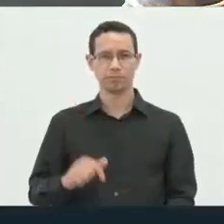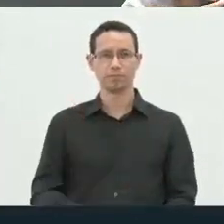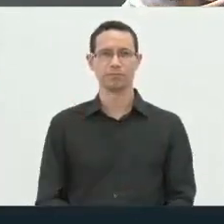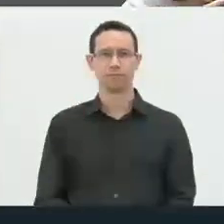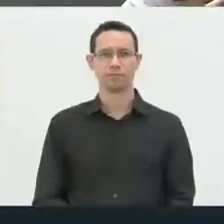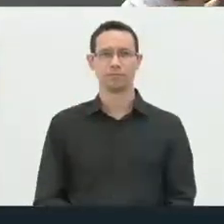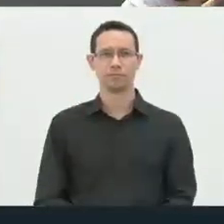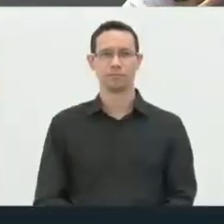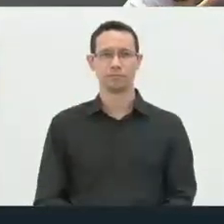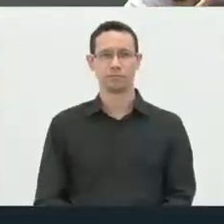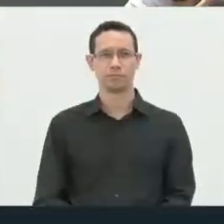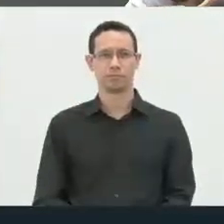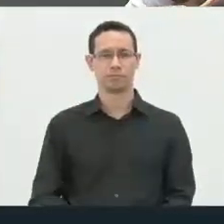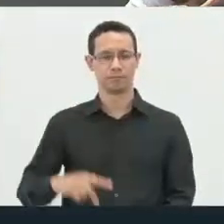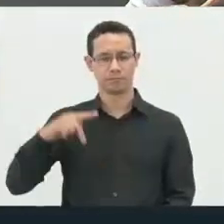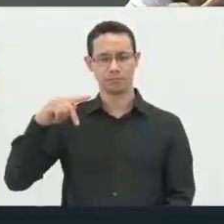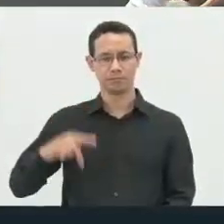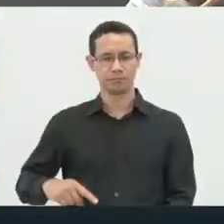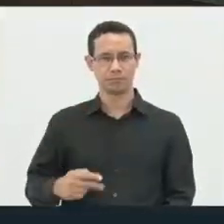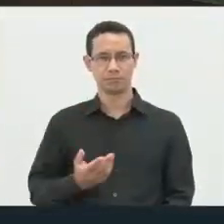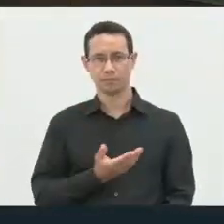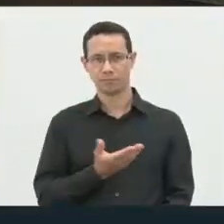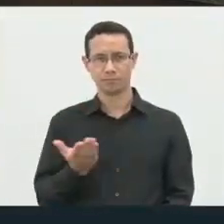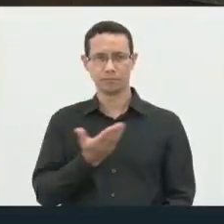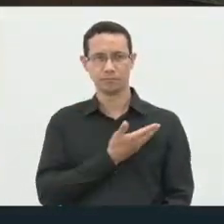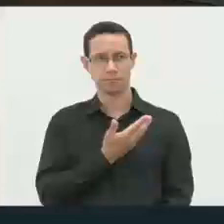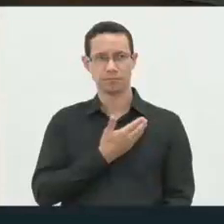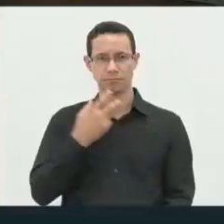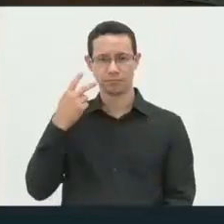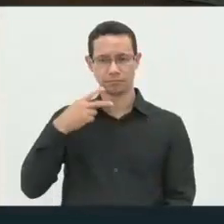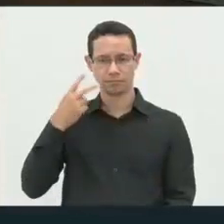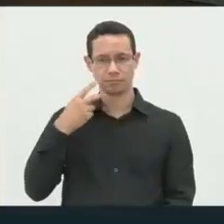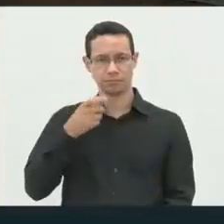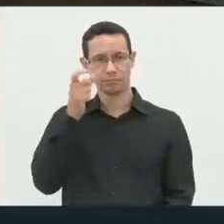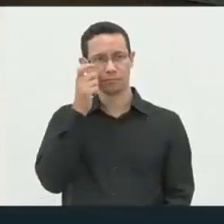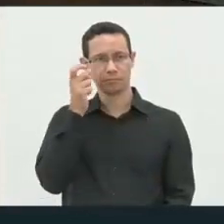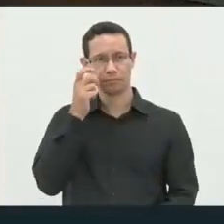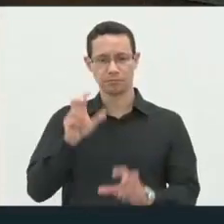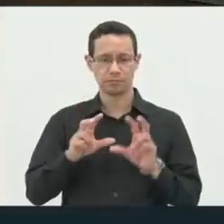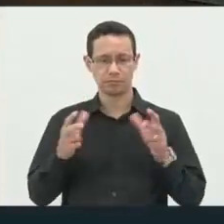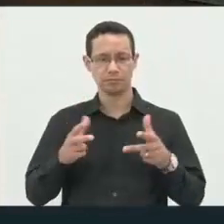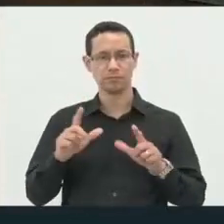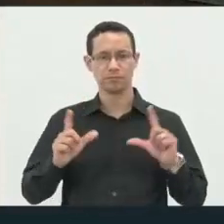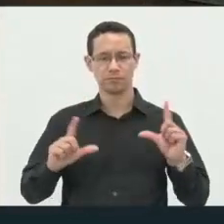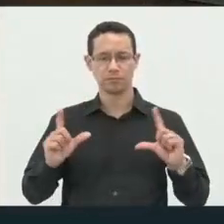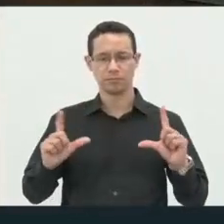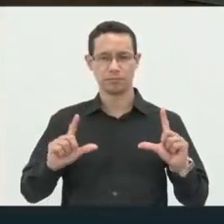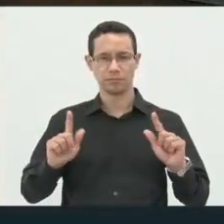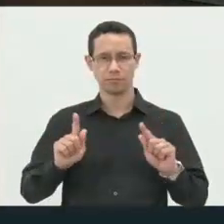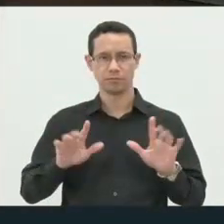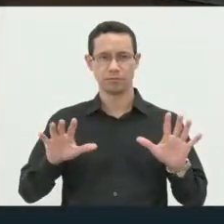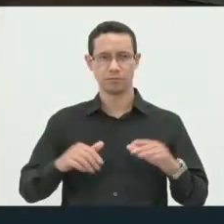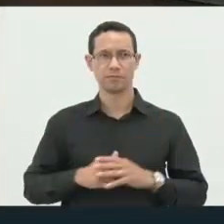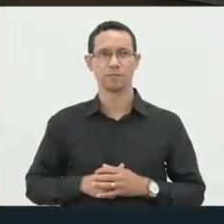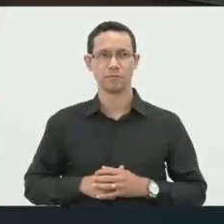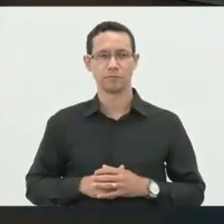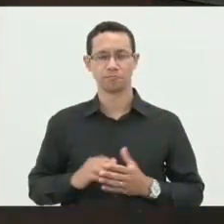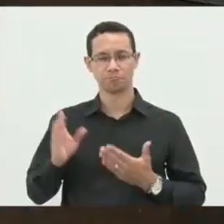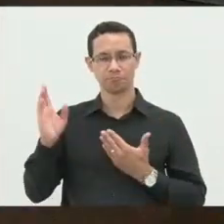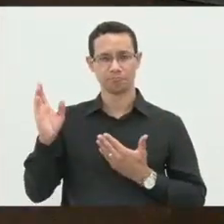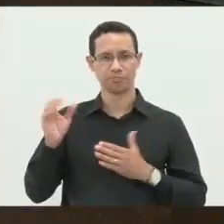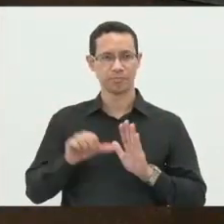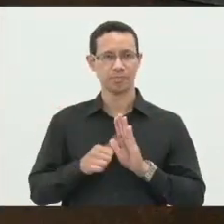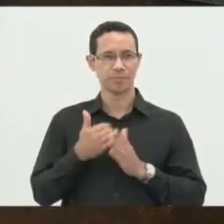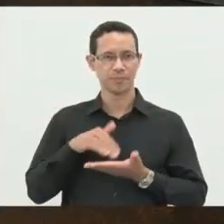senhor presidente nobres pares colegas vereadores que nos acompanha pela TV Câmara Guarulhos eu no papel de primeiro secretário